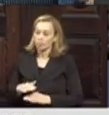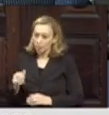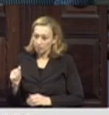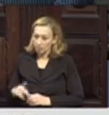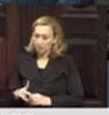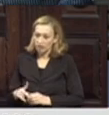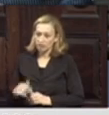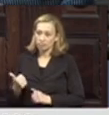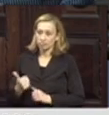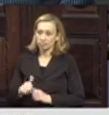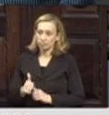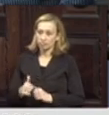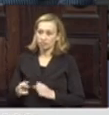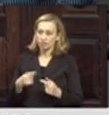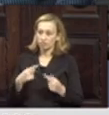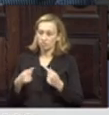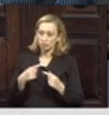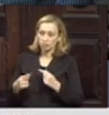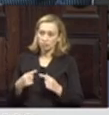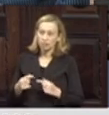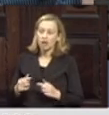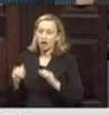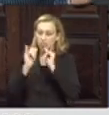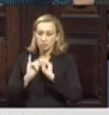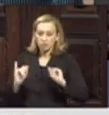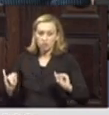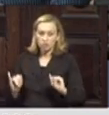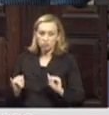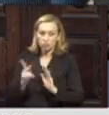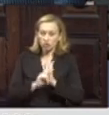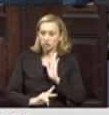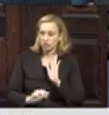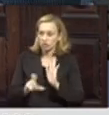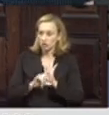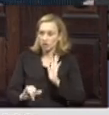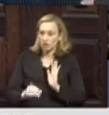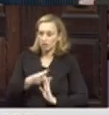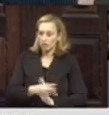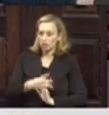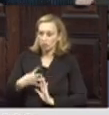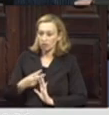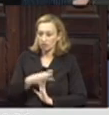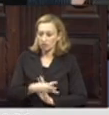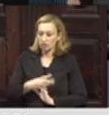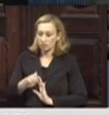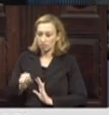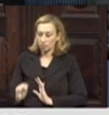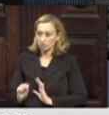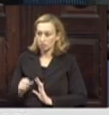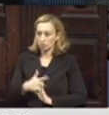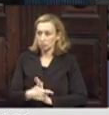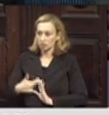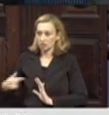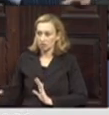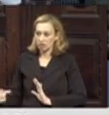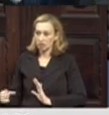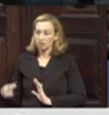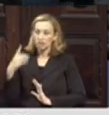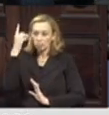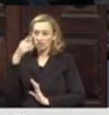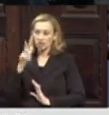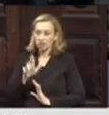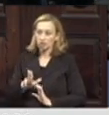Senhor presidente, com a retificação do parágrafo 3º que temos que produzir, no mérito, meu voto é